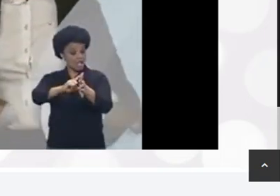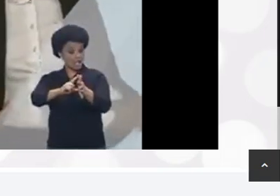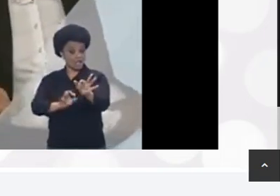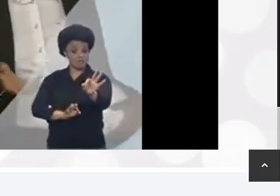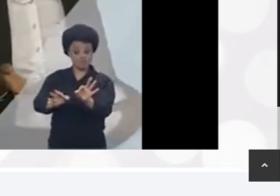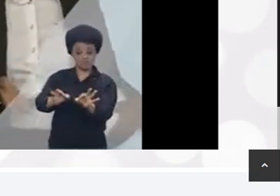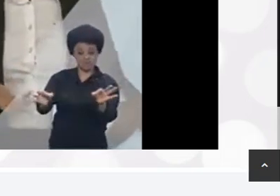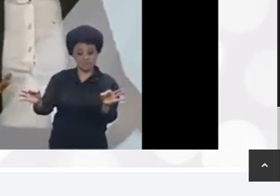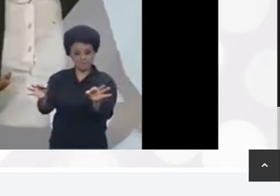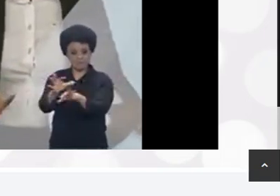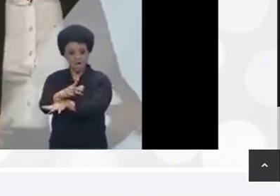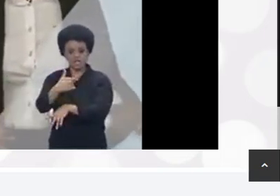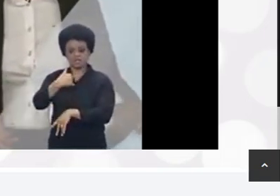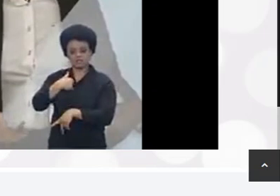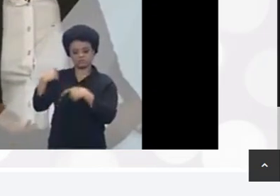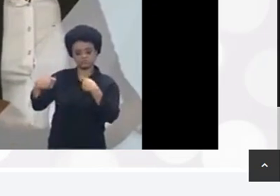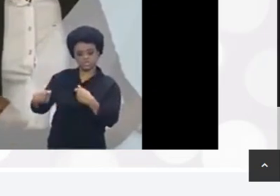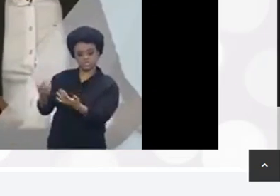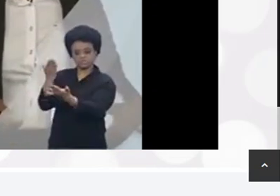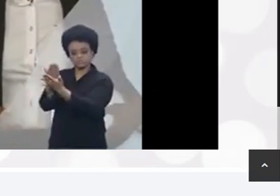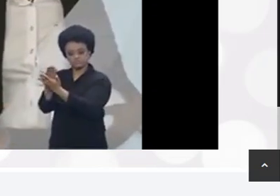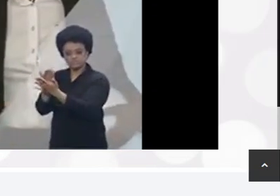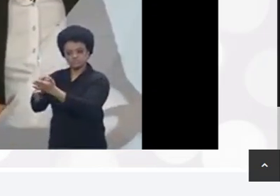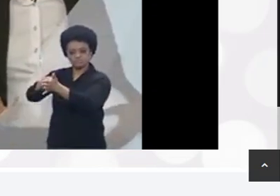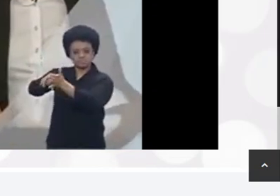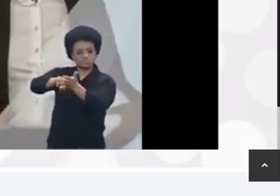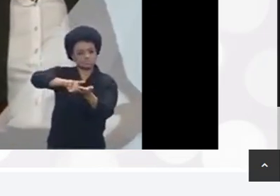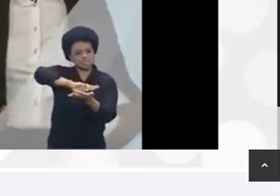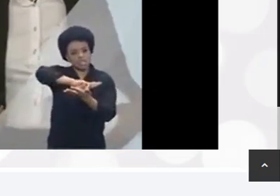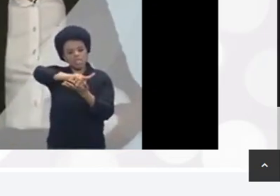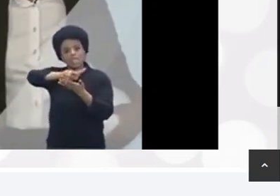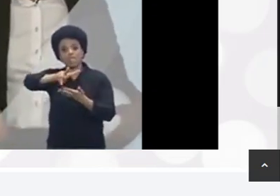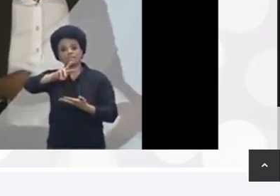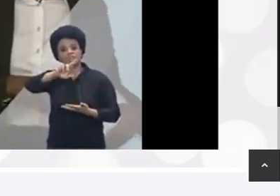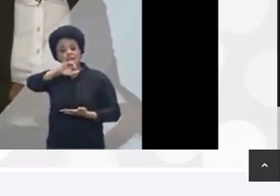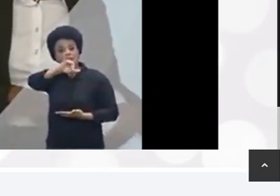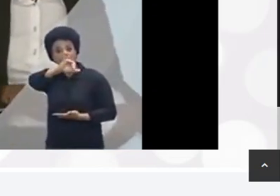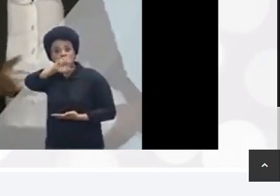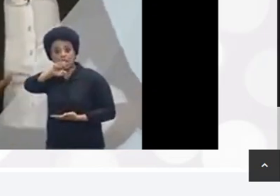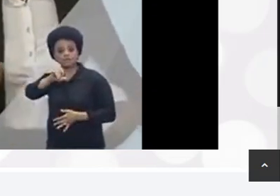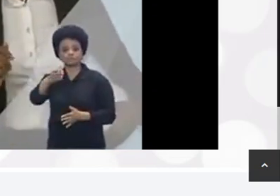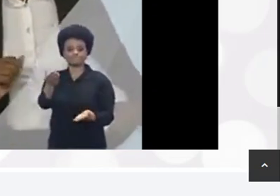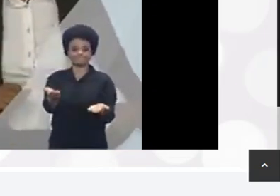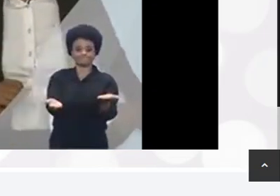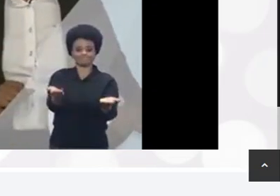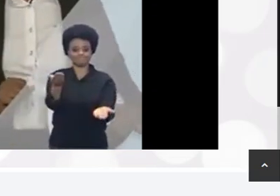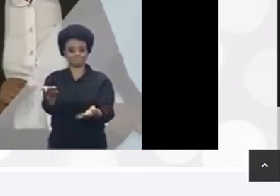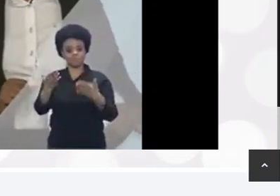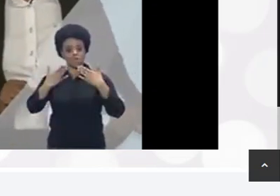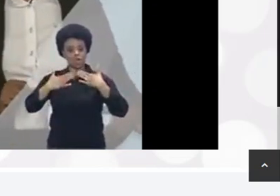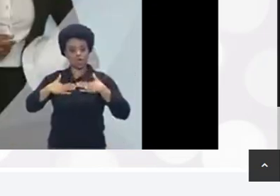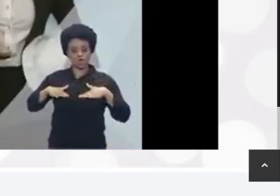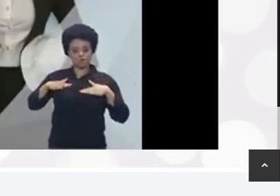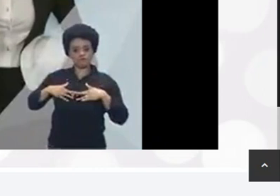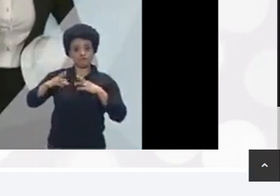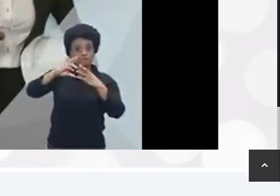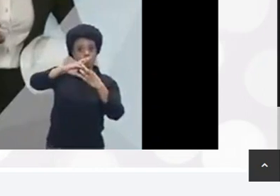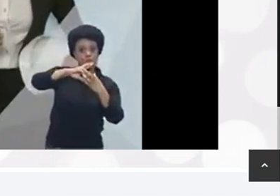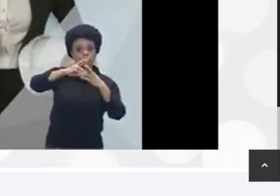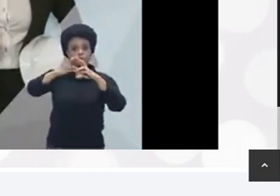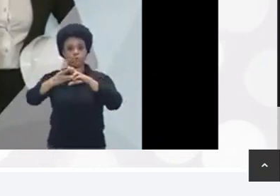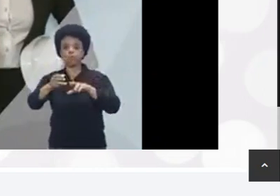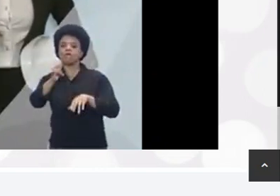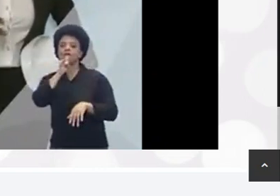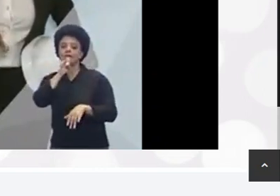eu preciso considerar muitas variáveis para oferecer soluções que equilibram o conforto e a sustentabilidade.